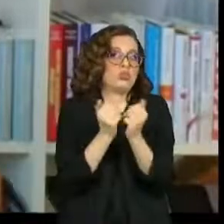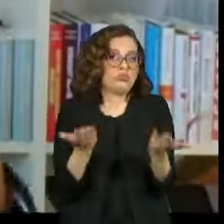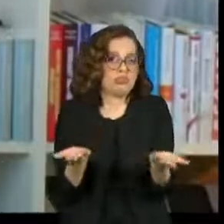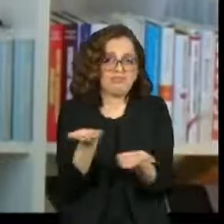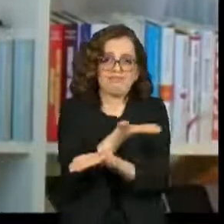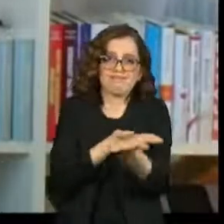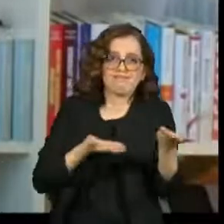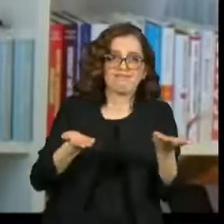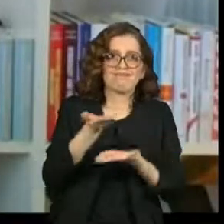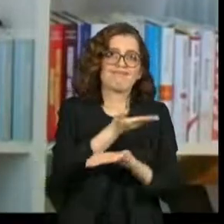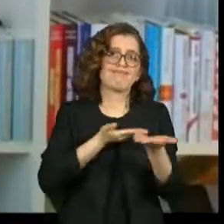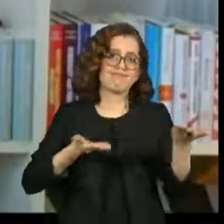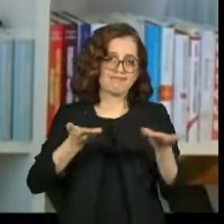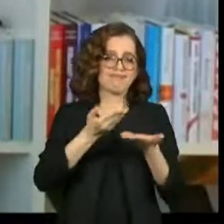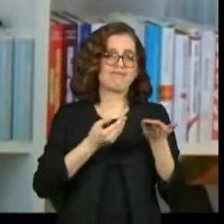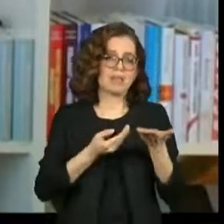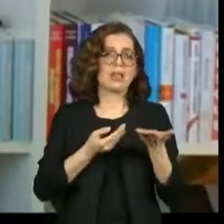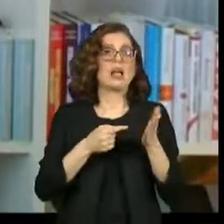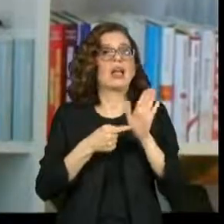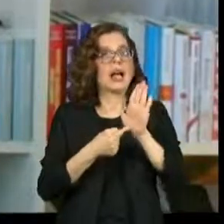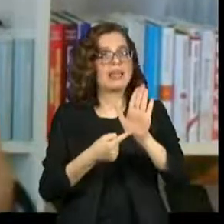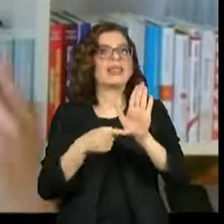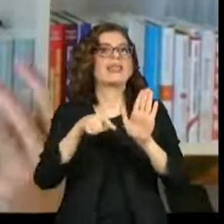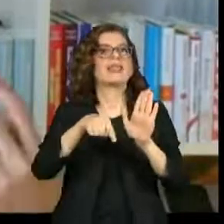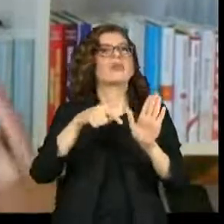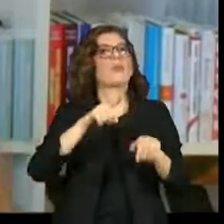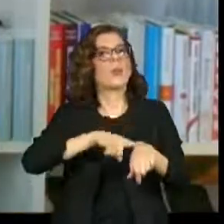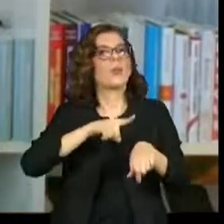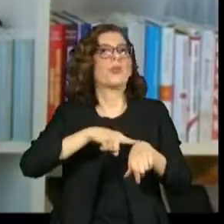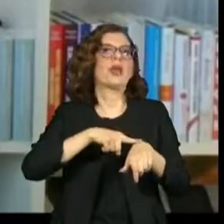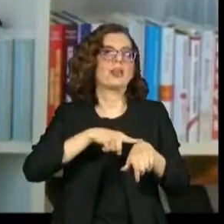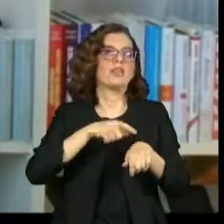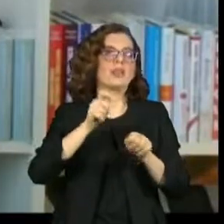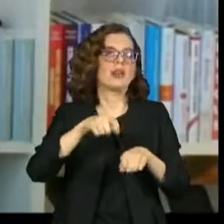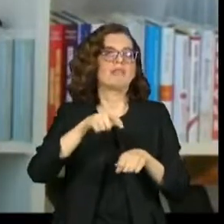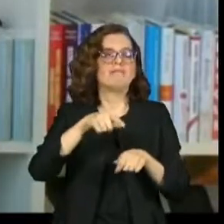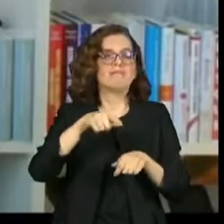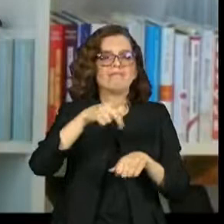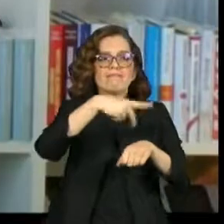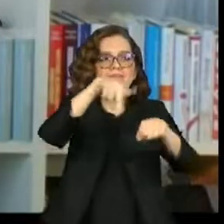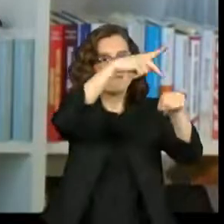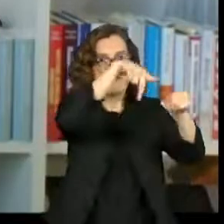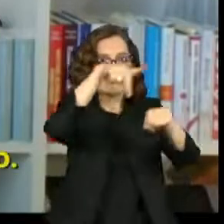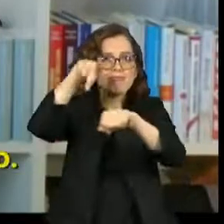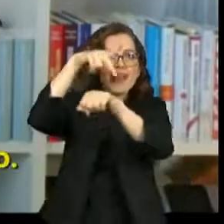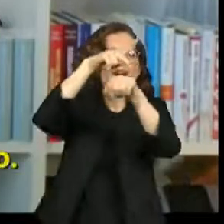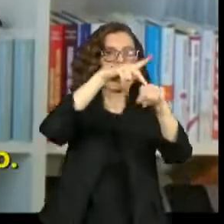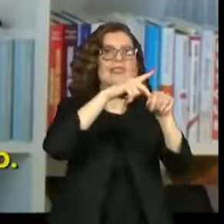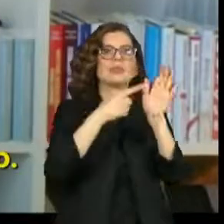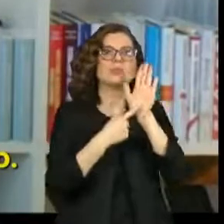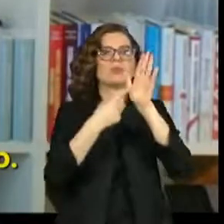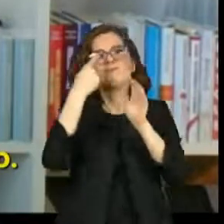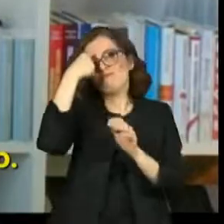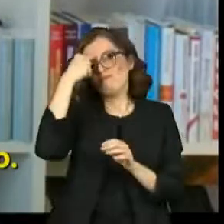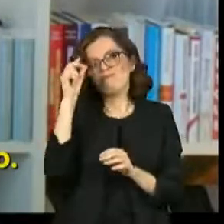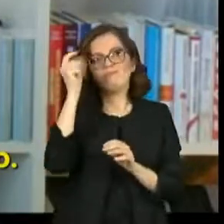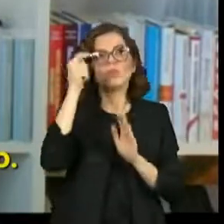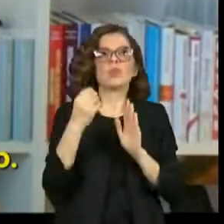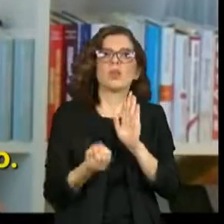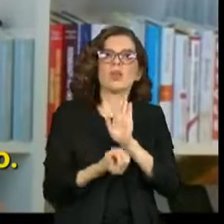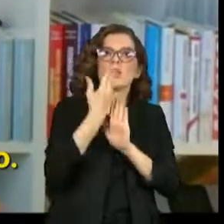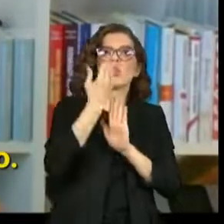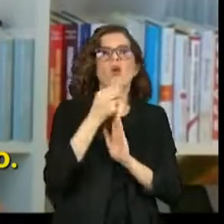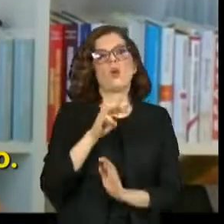que estavam juntos, e também todos os que estão em casa, foi um poderoso